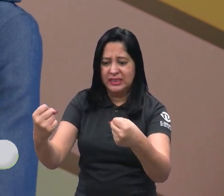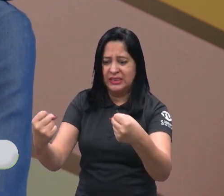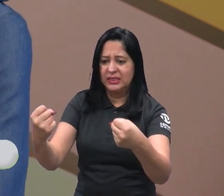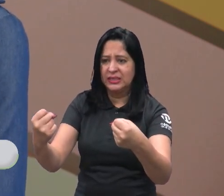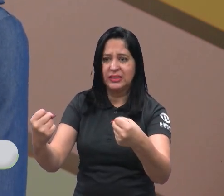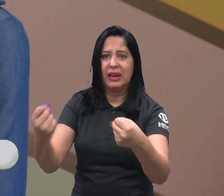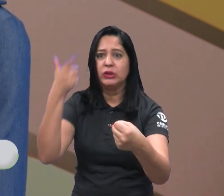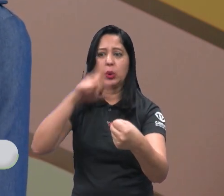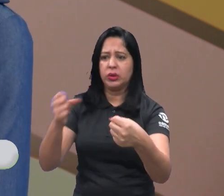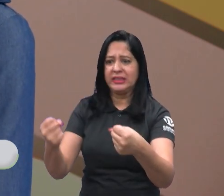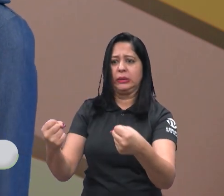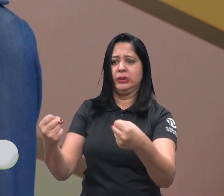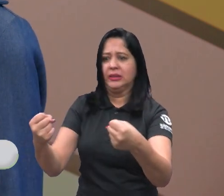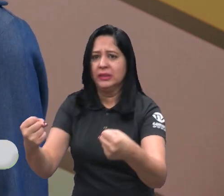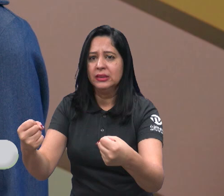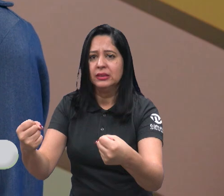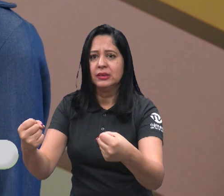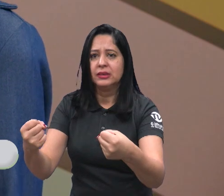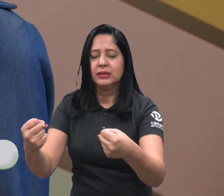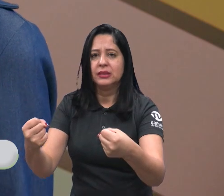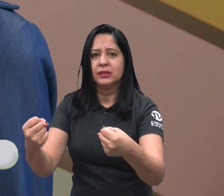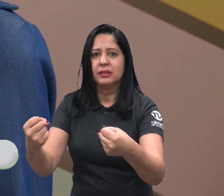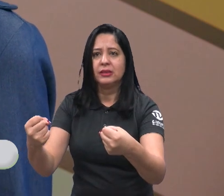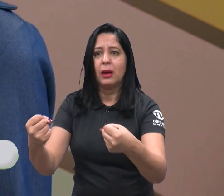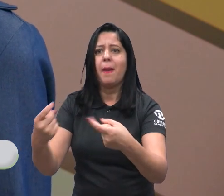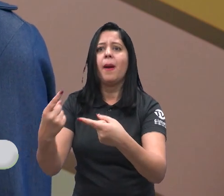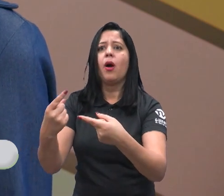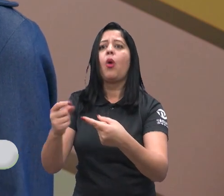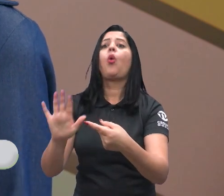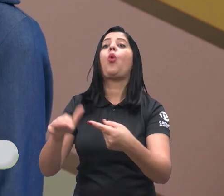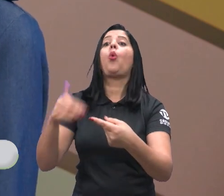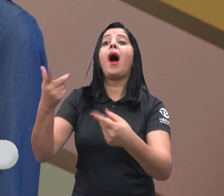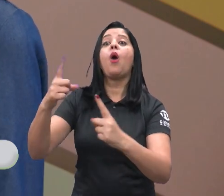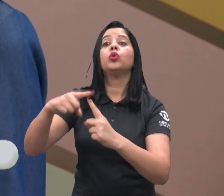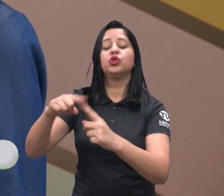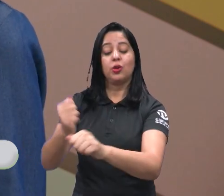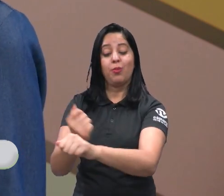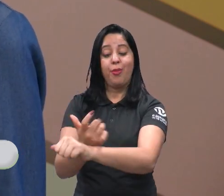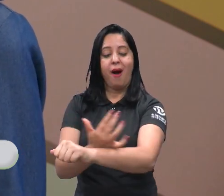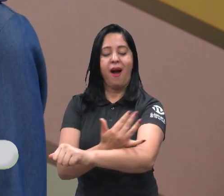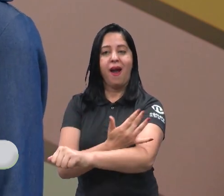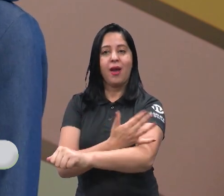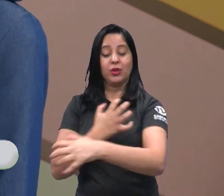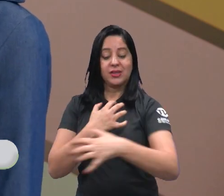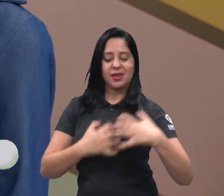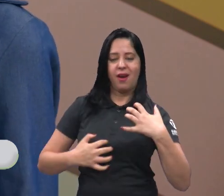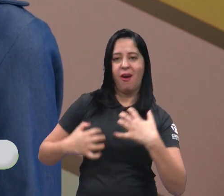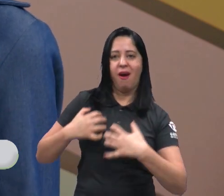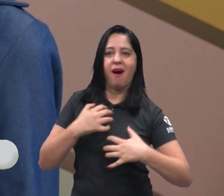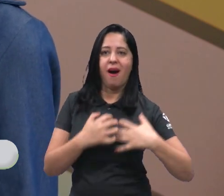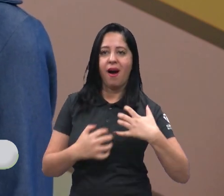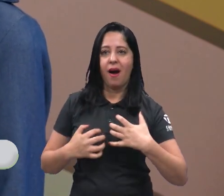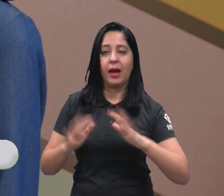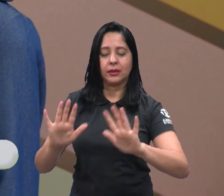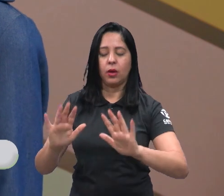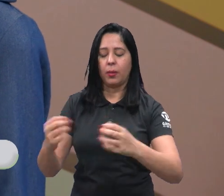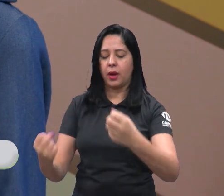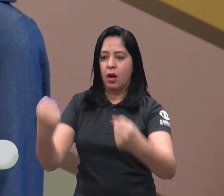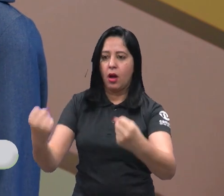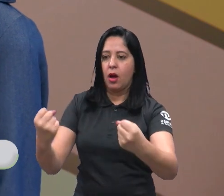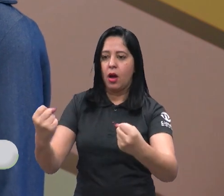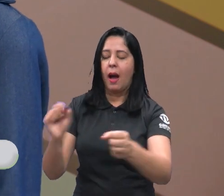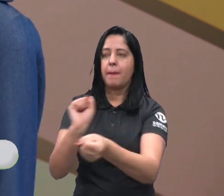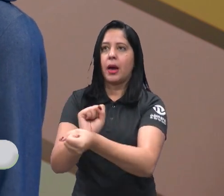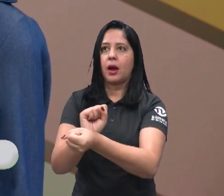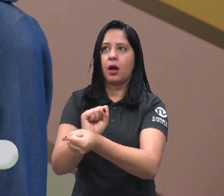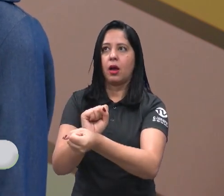não consigo dirigir. Né? Quais são as emoções que estão permeando ali? Então, a escuta ativa é eu parar e me perceber,